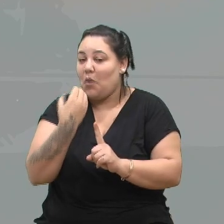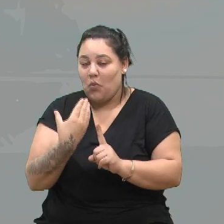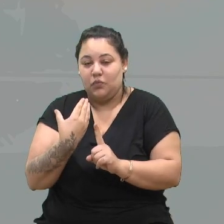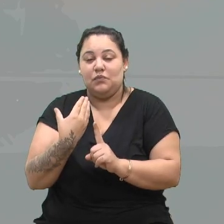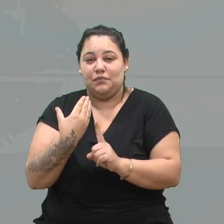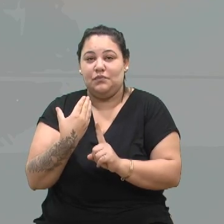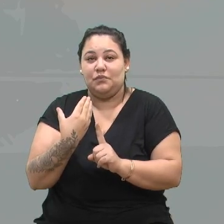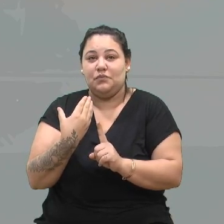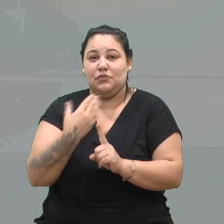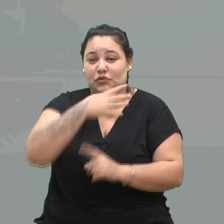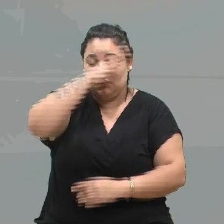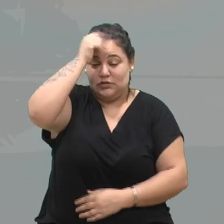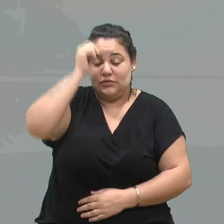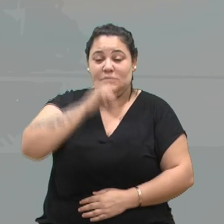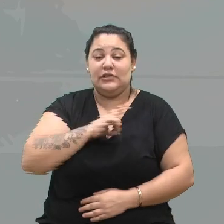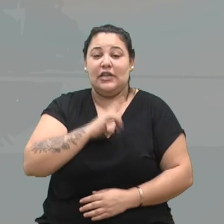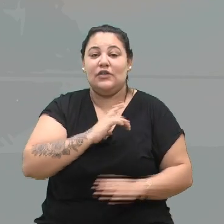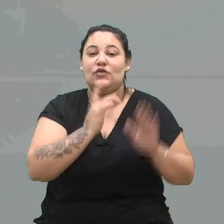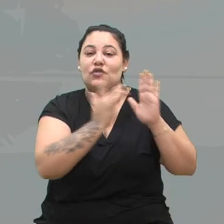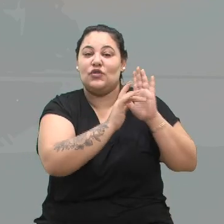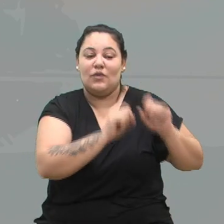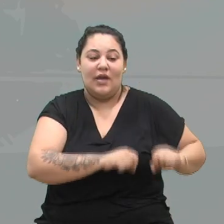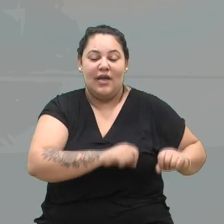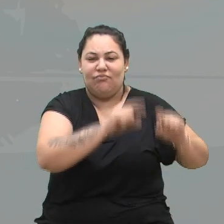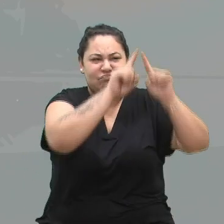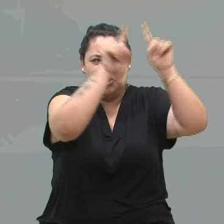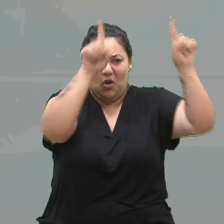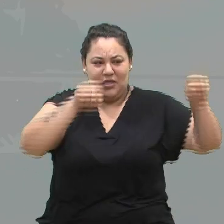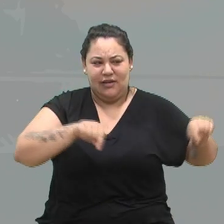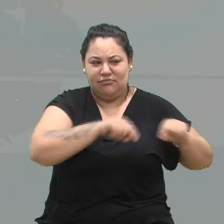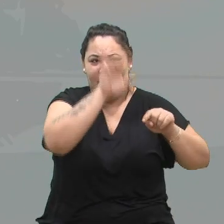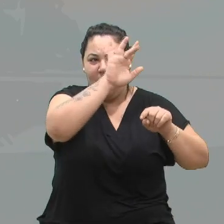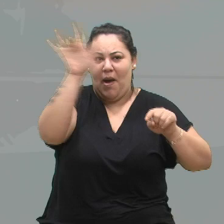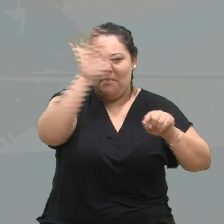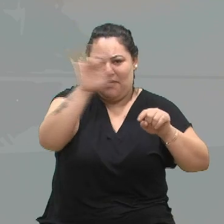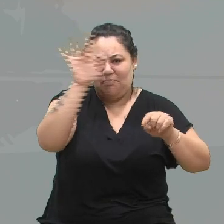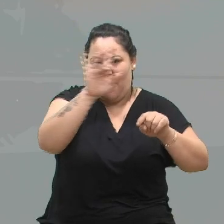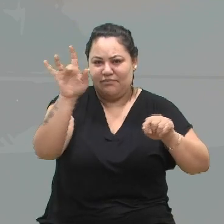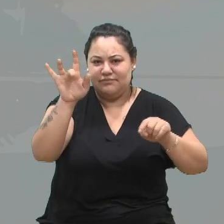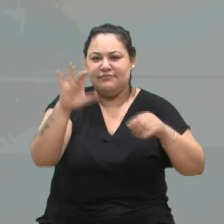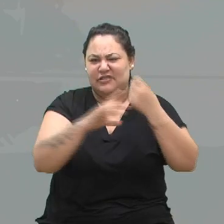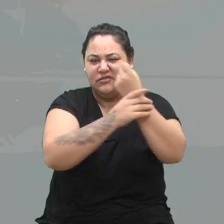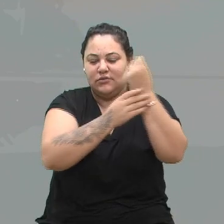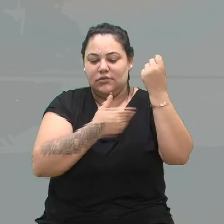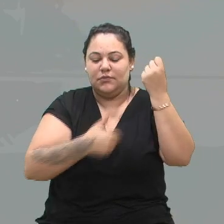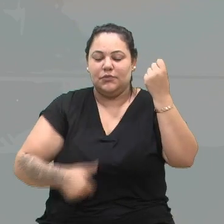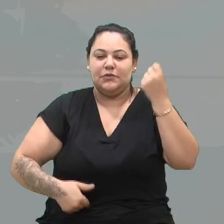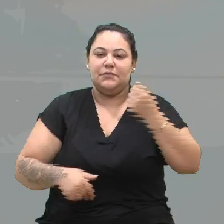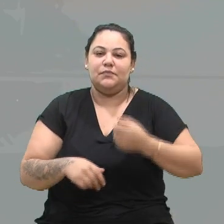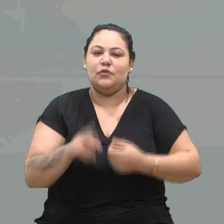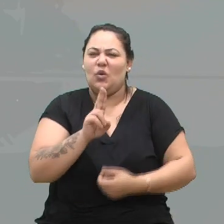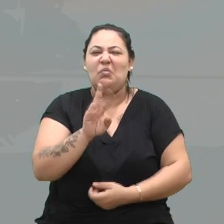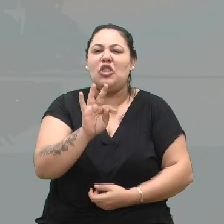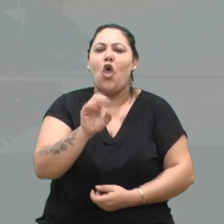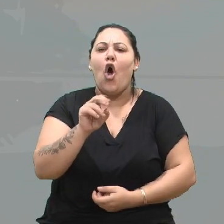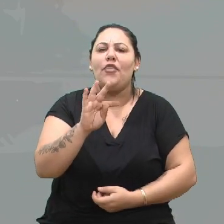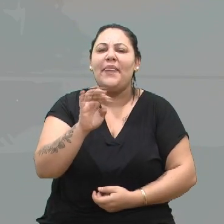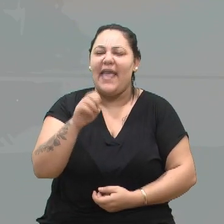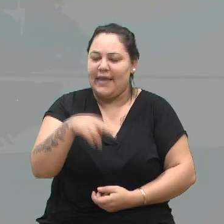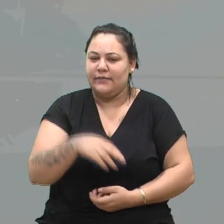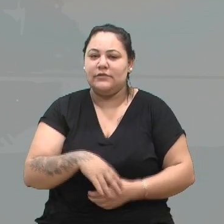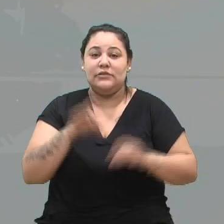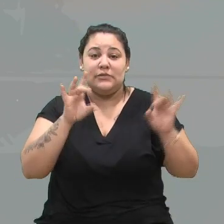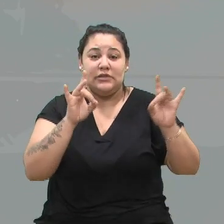municípios que foram aplicados esses totens de segurança pública. Em especial, vereador Zanquim, em especial, Santa Catarina, Porto